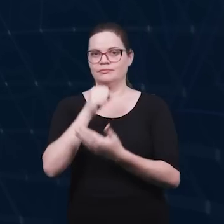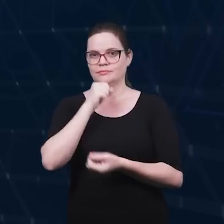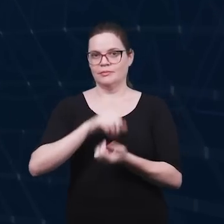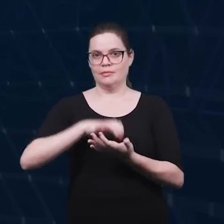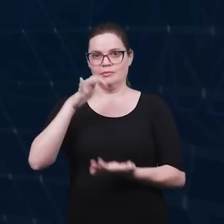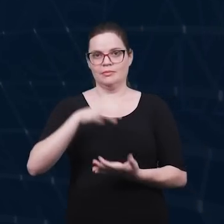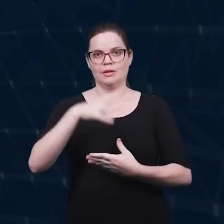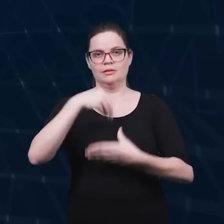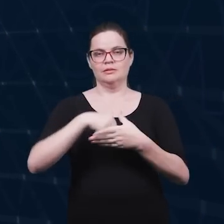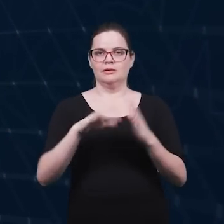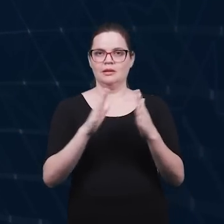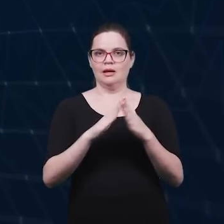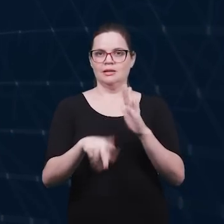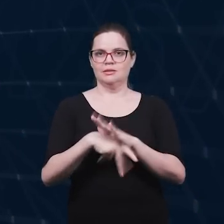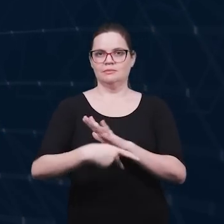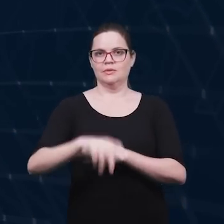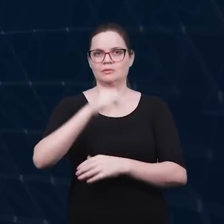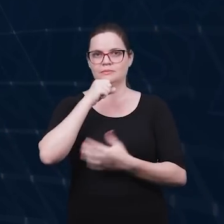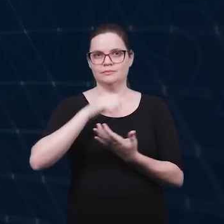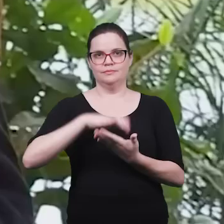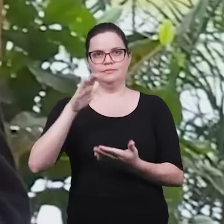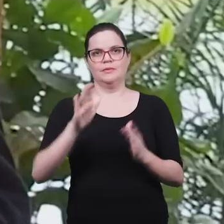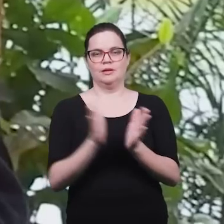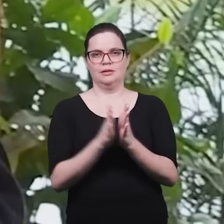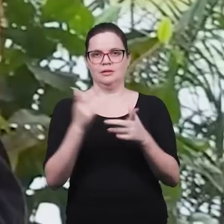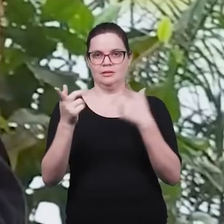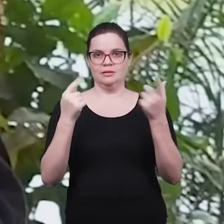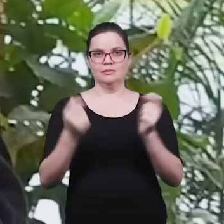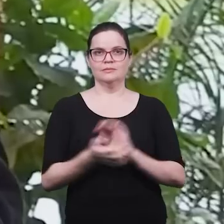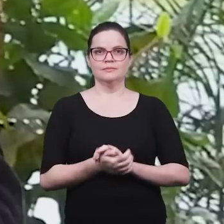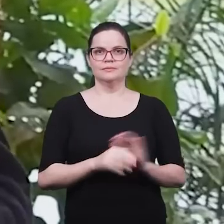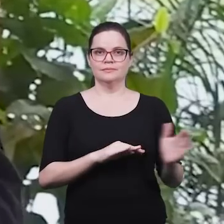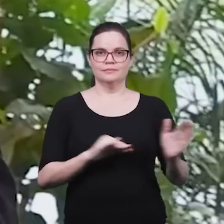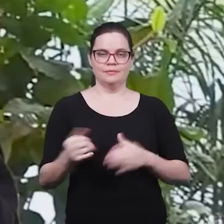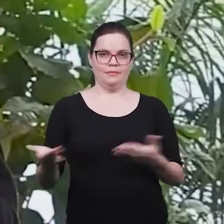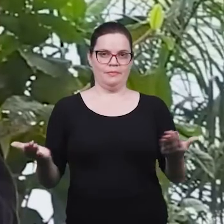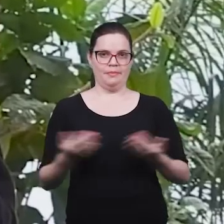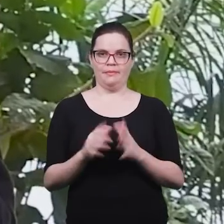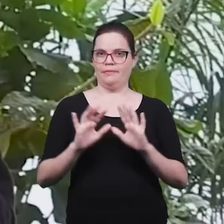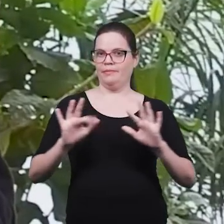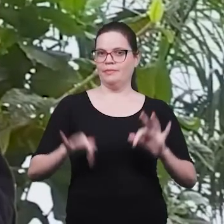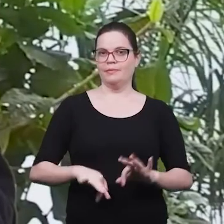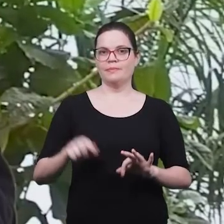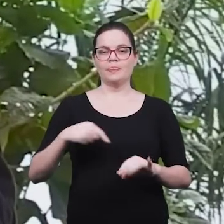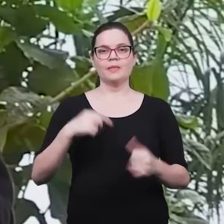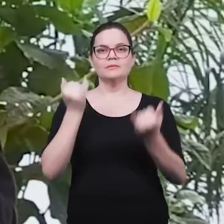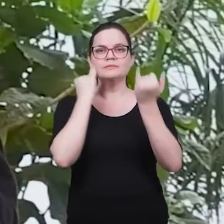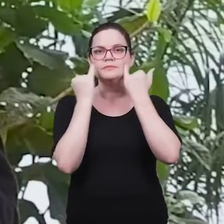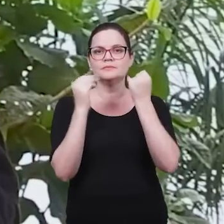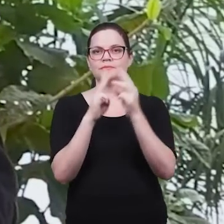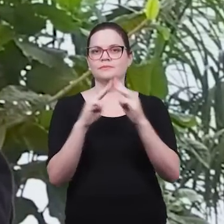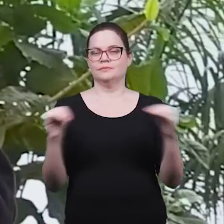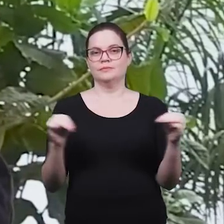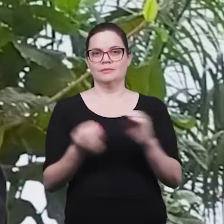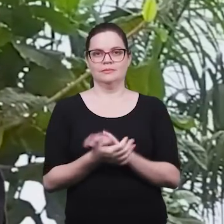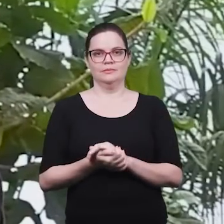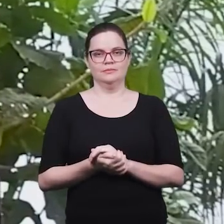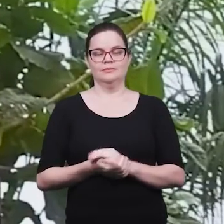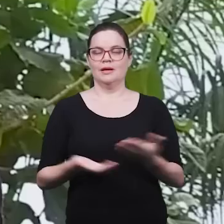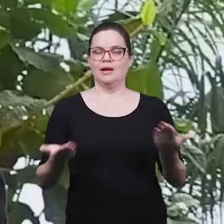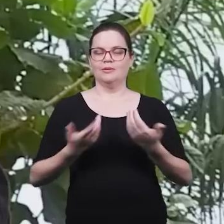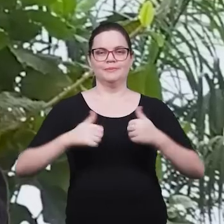no Lar Osanã, louvado seja o nome do Senhor. E esta foi a nossa participação no Manaim News de hoje. E assim